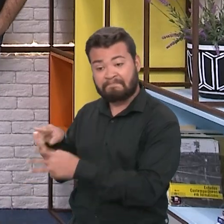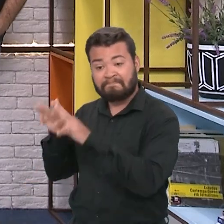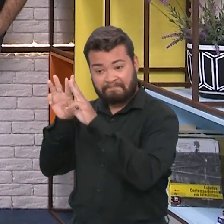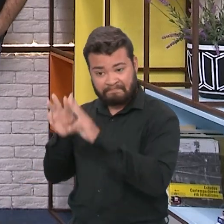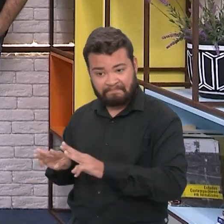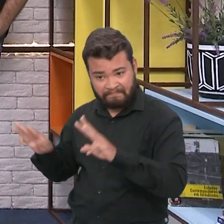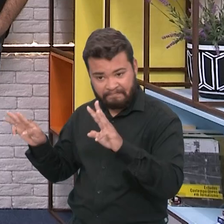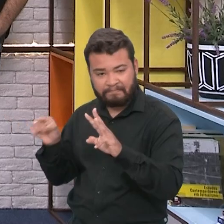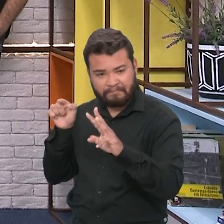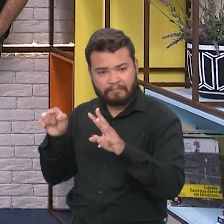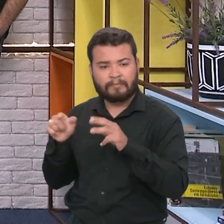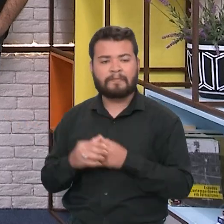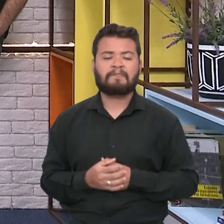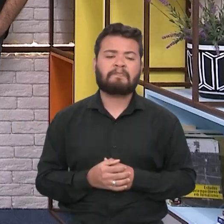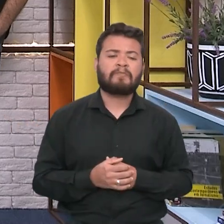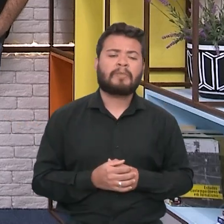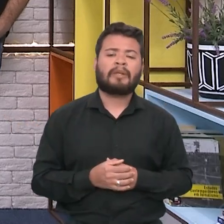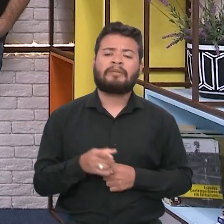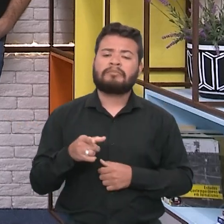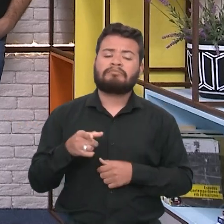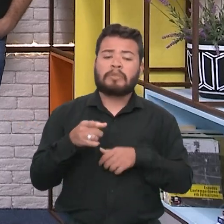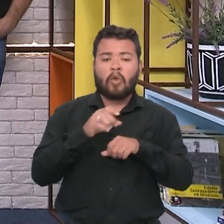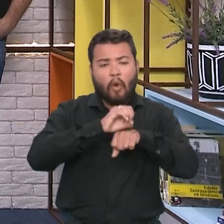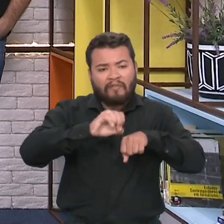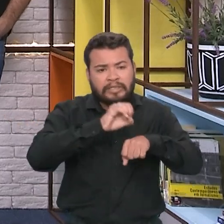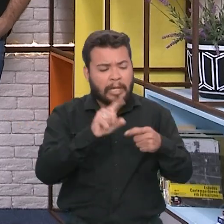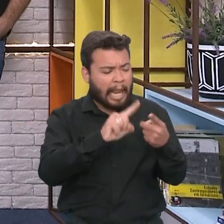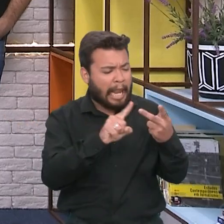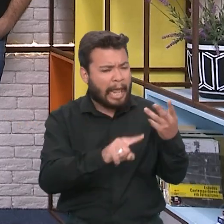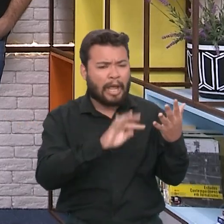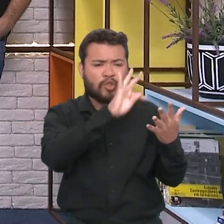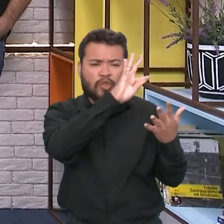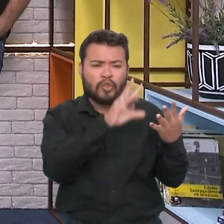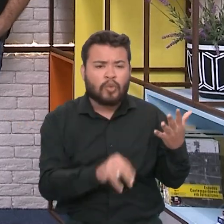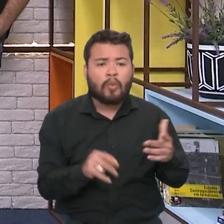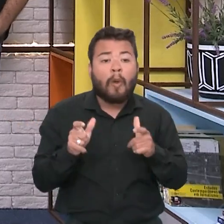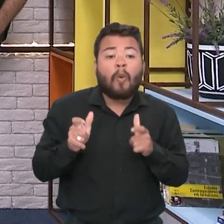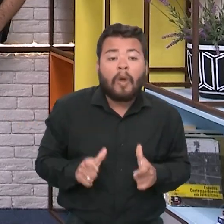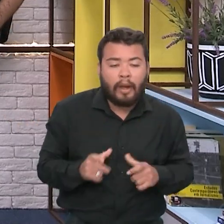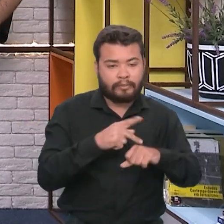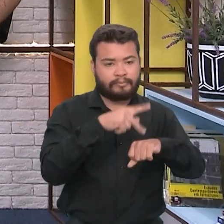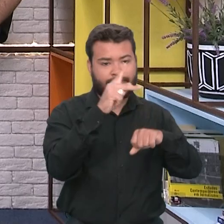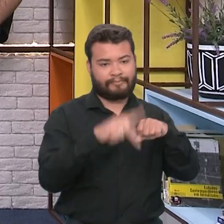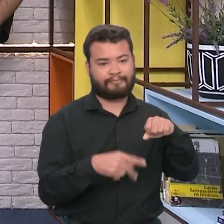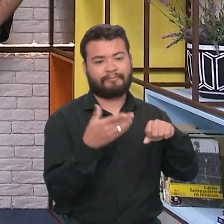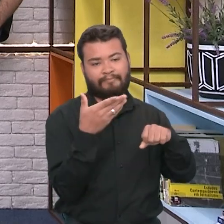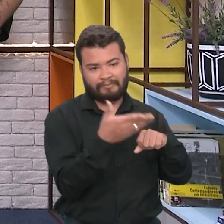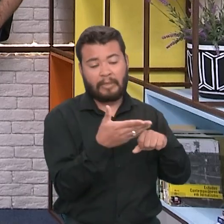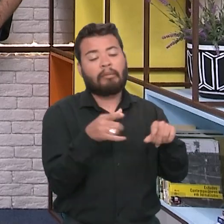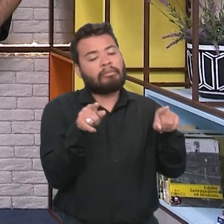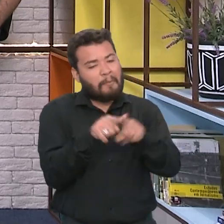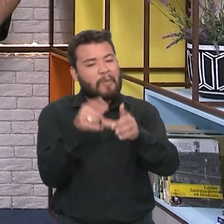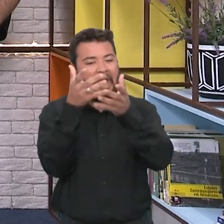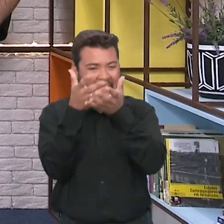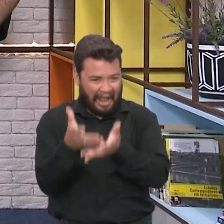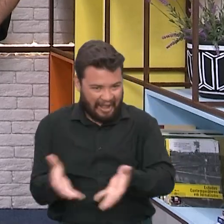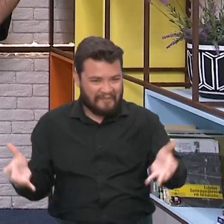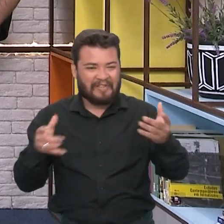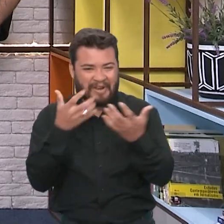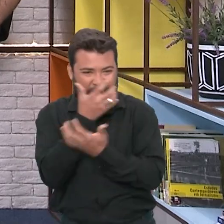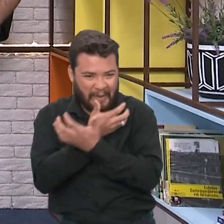cantodaprimavera.cultura.go.gov.br. E todas as atividades dessas oficinas ocorrem em Pirenópolis mesmo, que é onde ocorre também o evento do Canto da